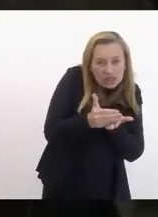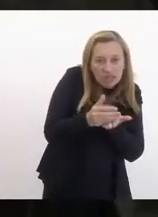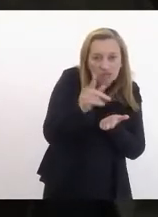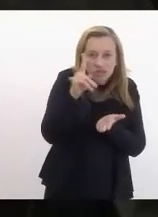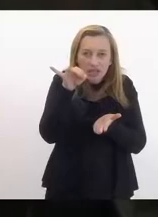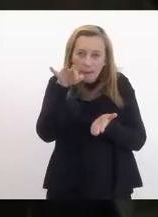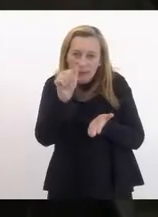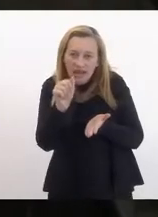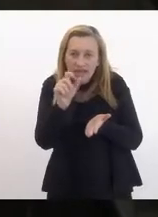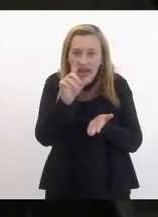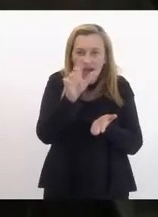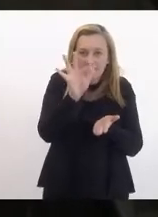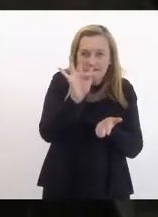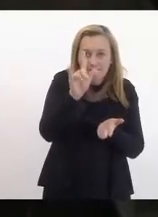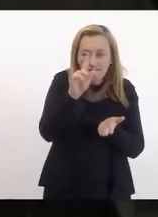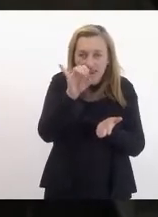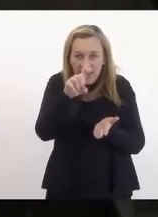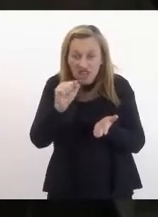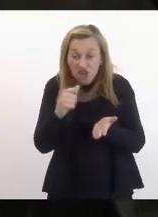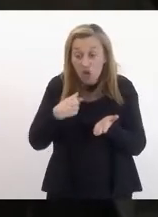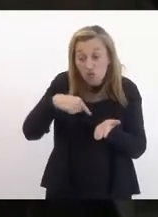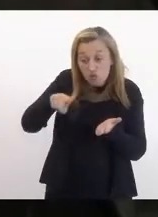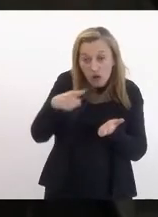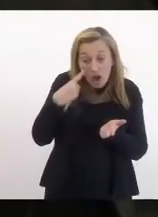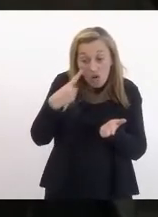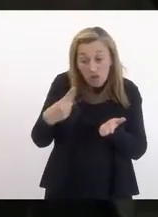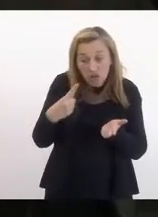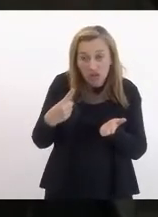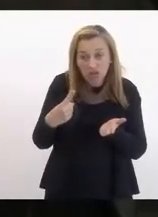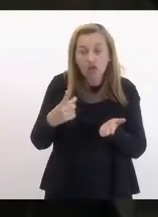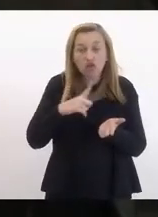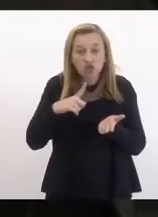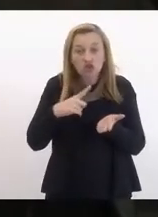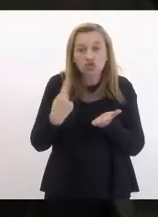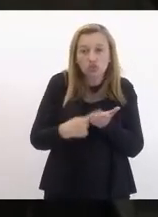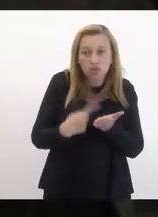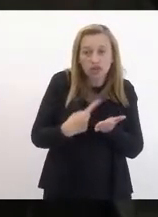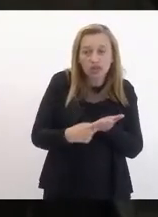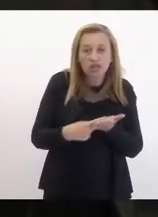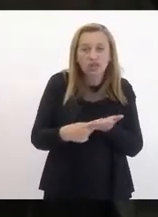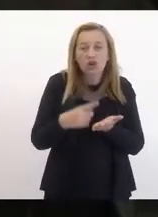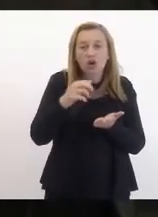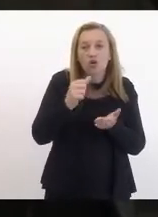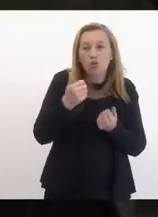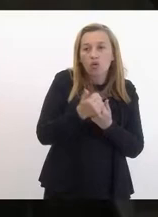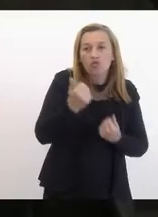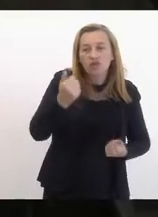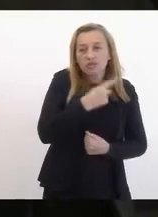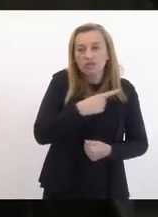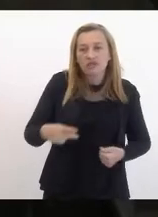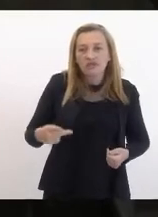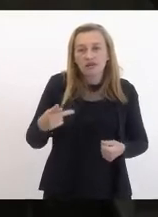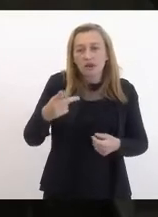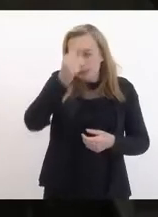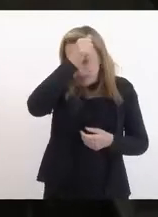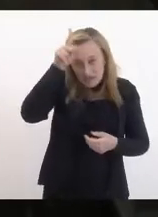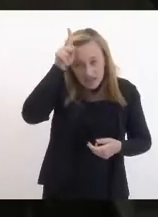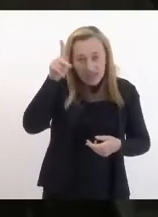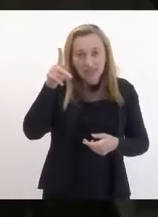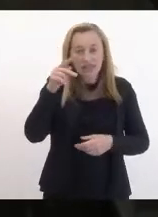das Flechas. Eu estive lá, eu tinha uma agenda marcada com o vice-prefeito da cidade, que foi deputado aqui